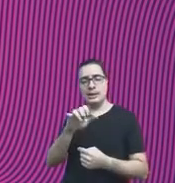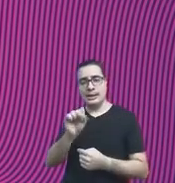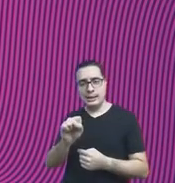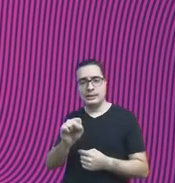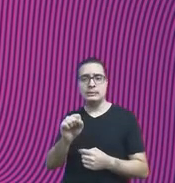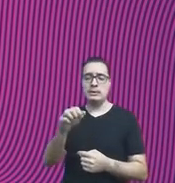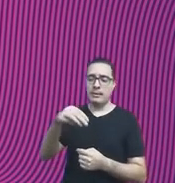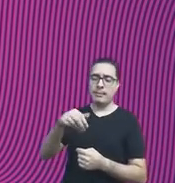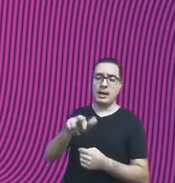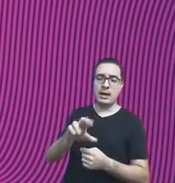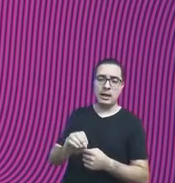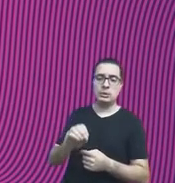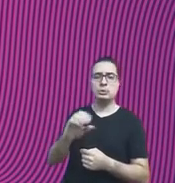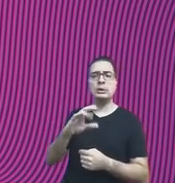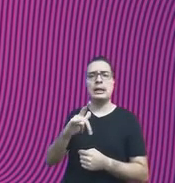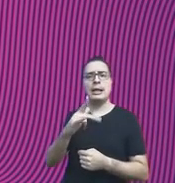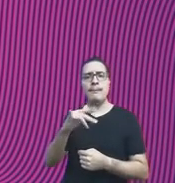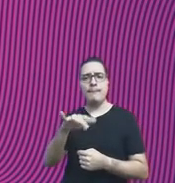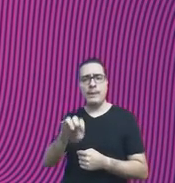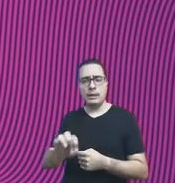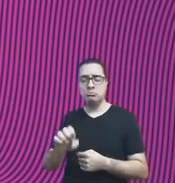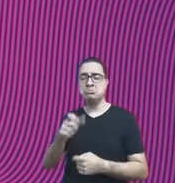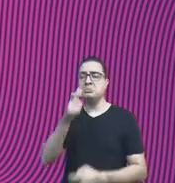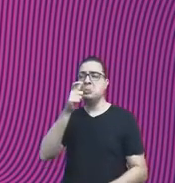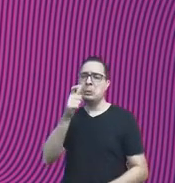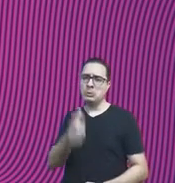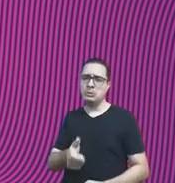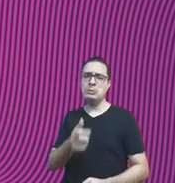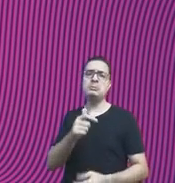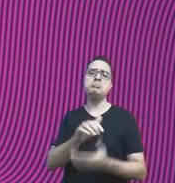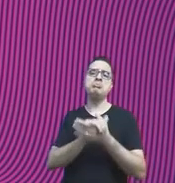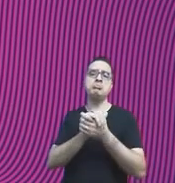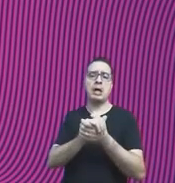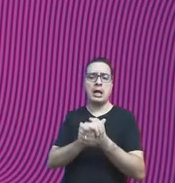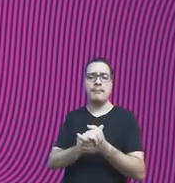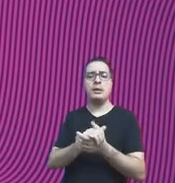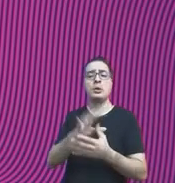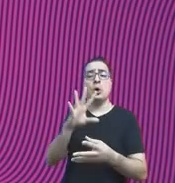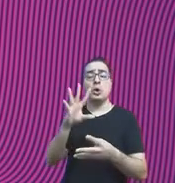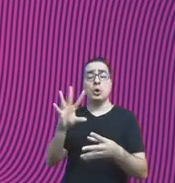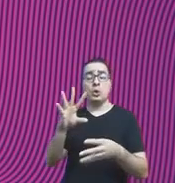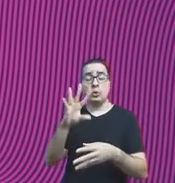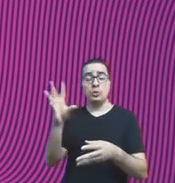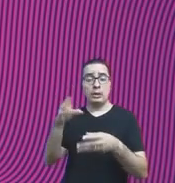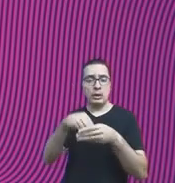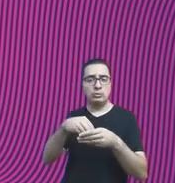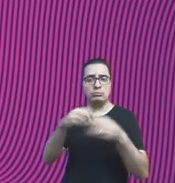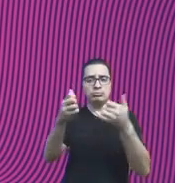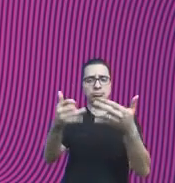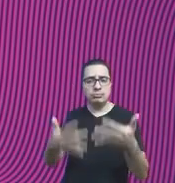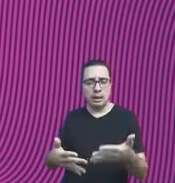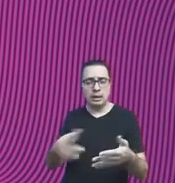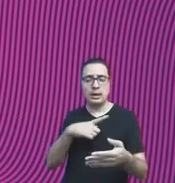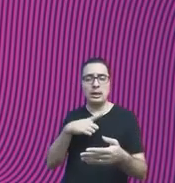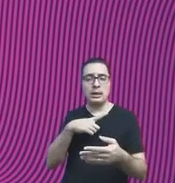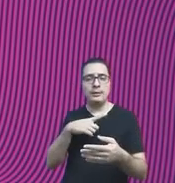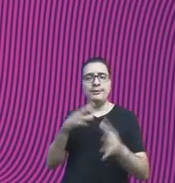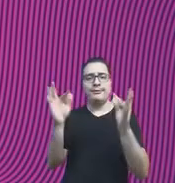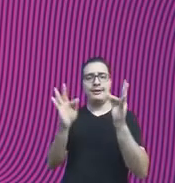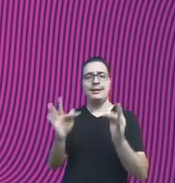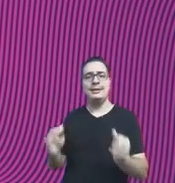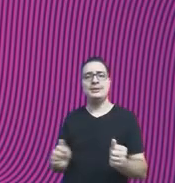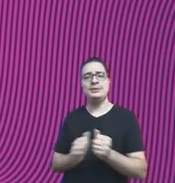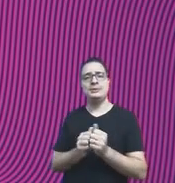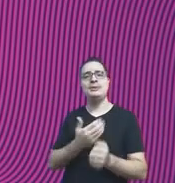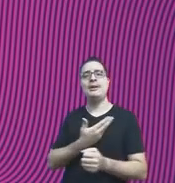Clemente. Foi super interessante. Parabéns pelo conteúdo que vocês trouxeram para nós. E feliz de estar aqui junto com um amigo que você vai apresentar agora,